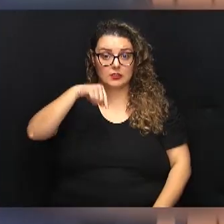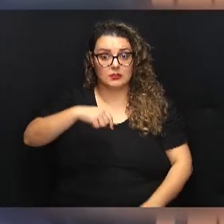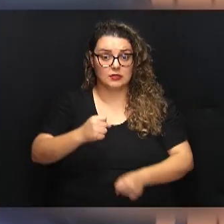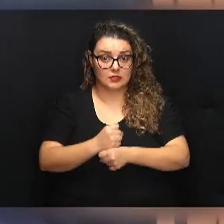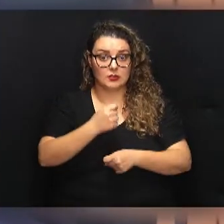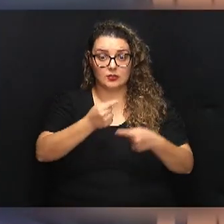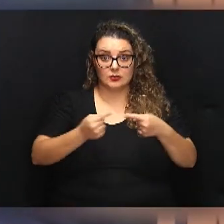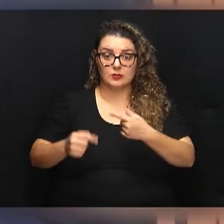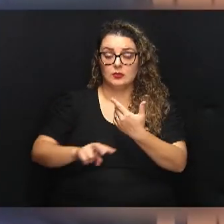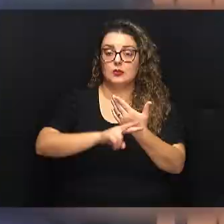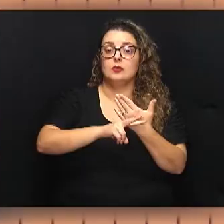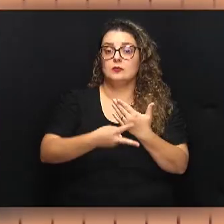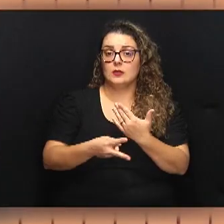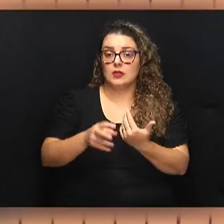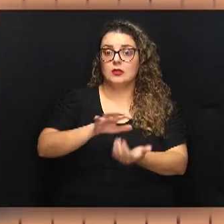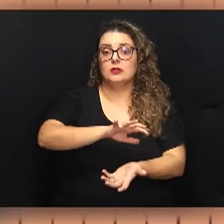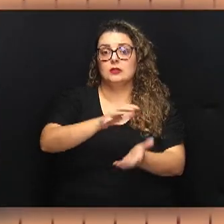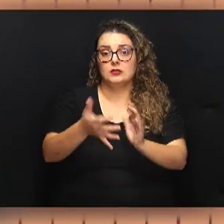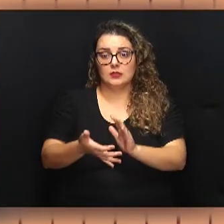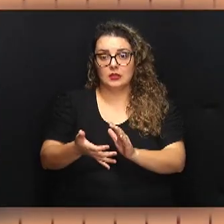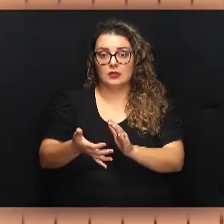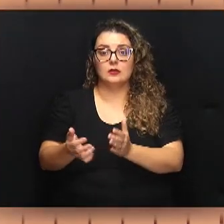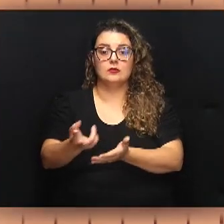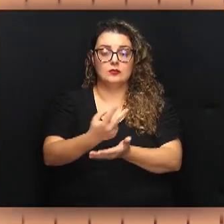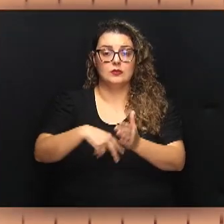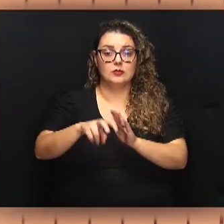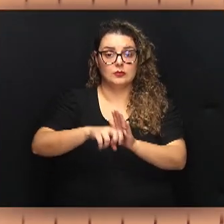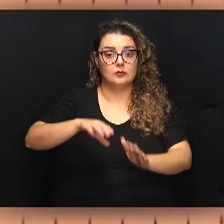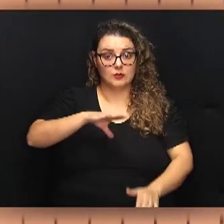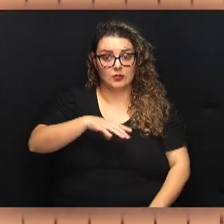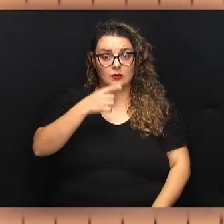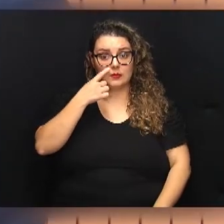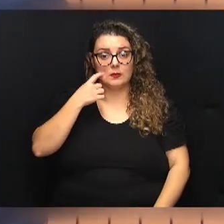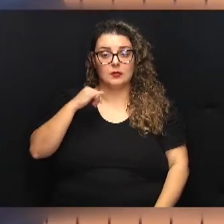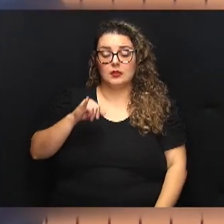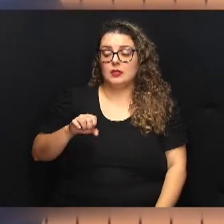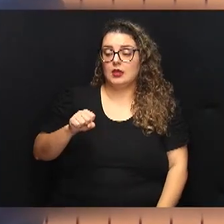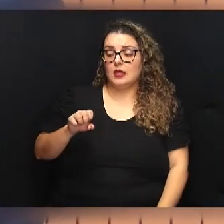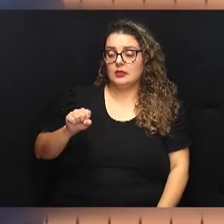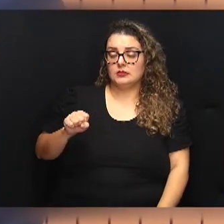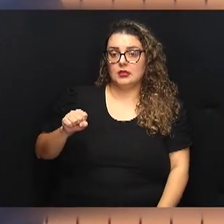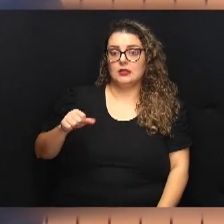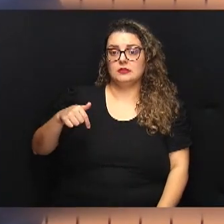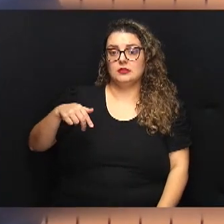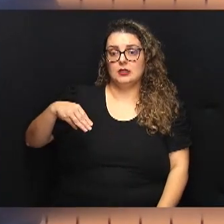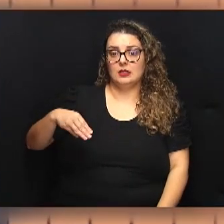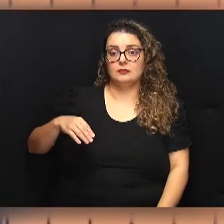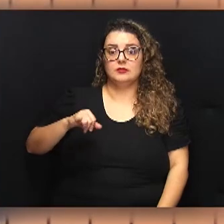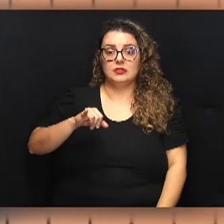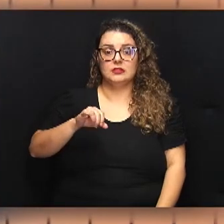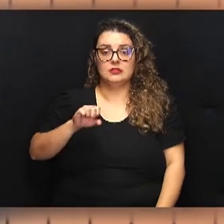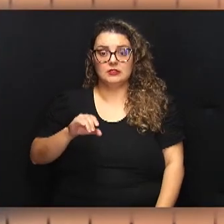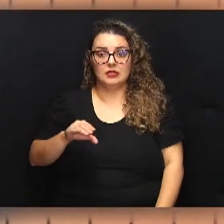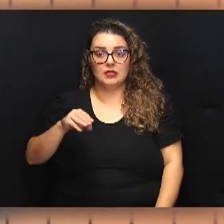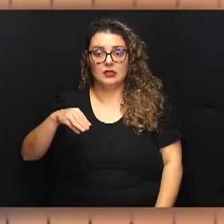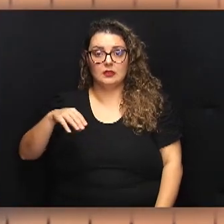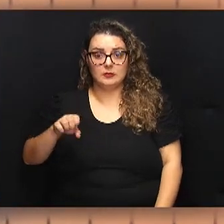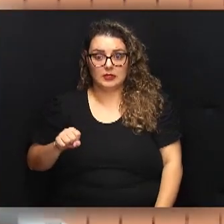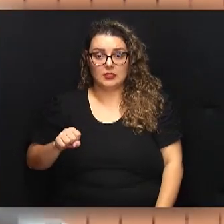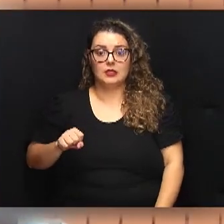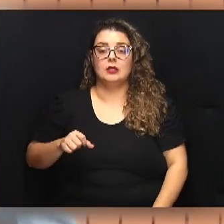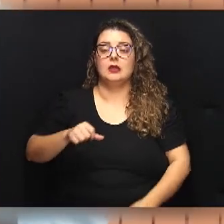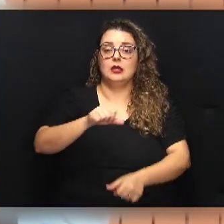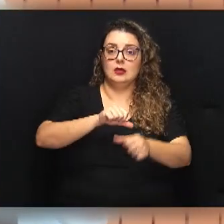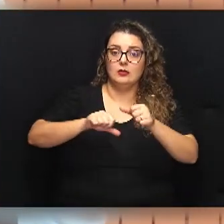o impacto da reforma tributária no município e ISS, QM e ICMS, alterações e repasses